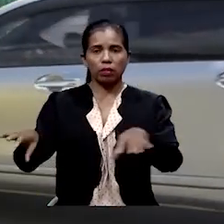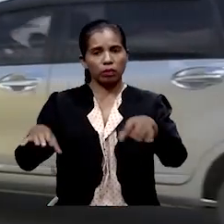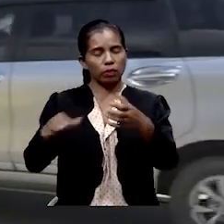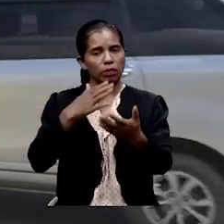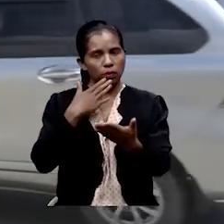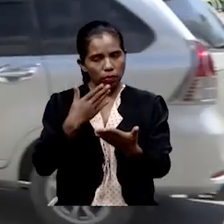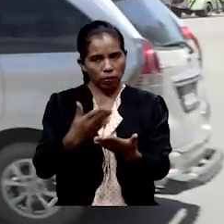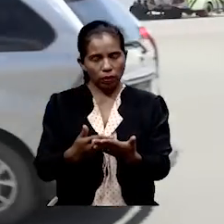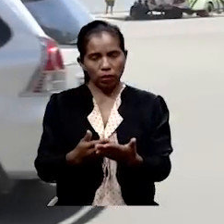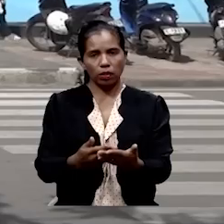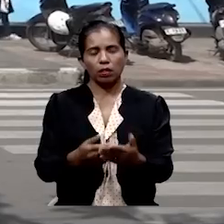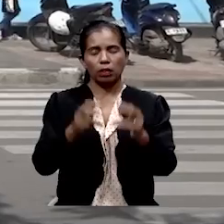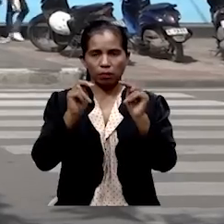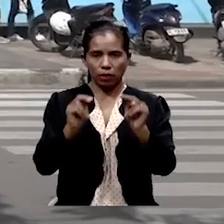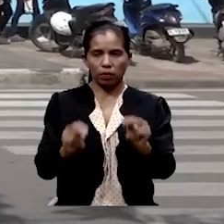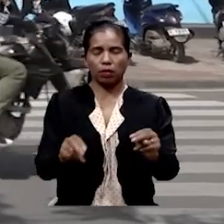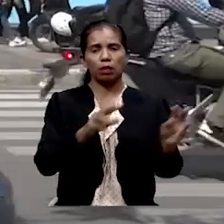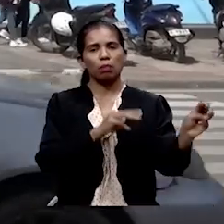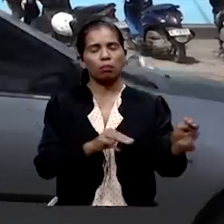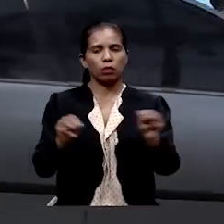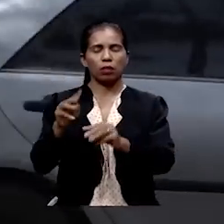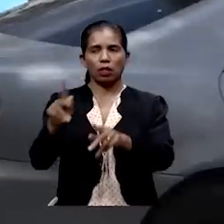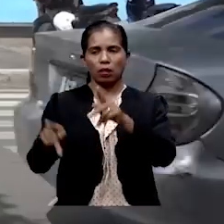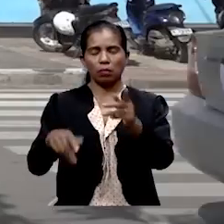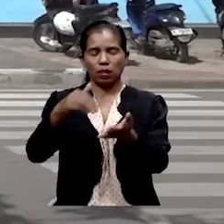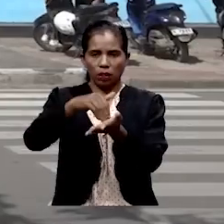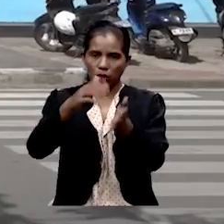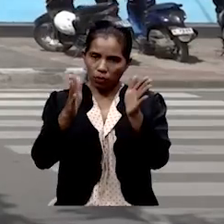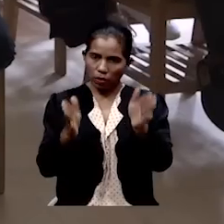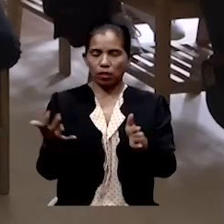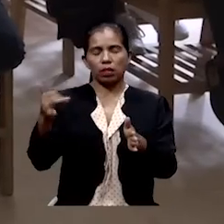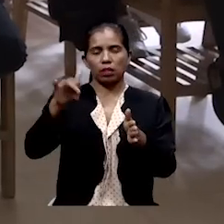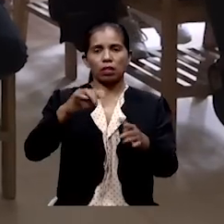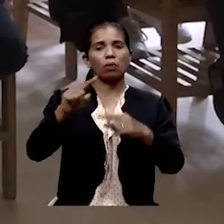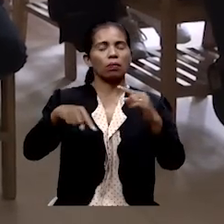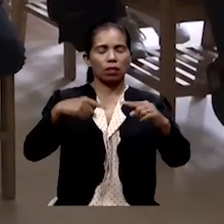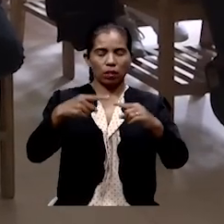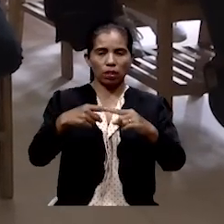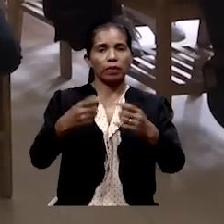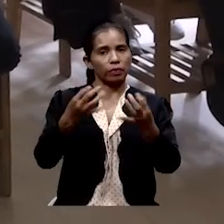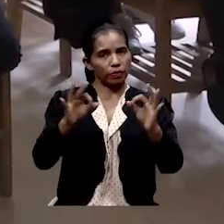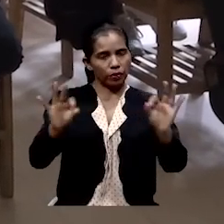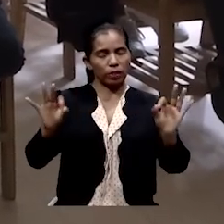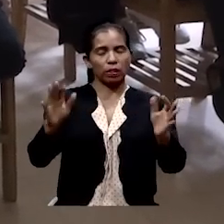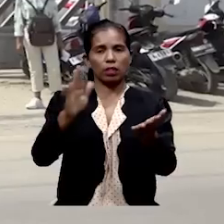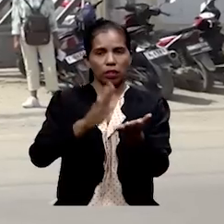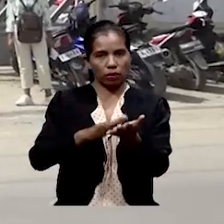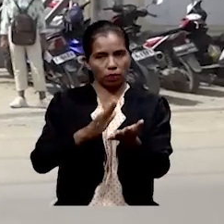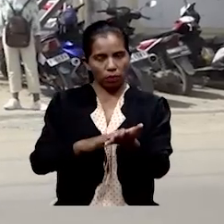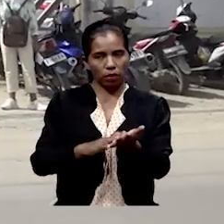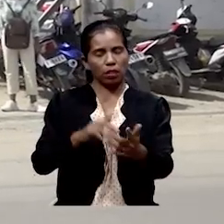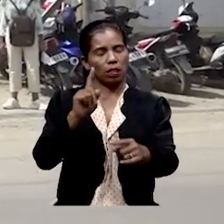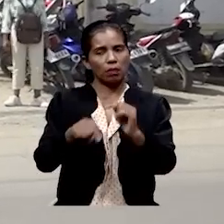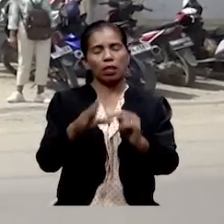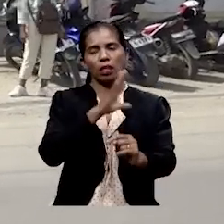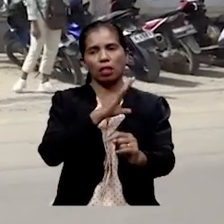necessidade, onde não é pela muda mentalidade estudante Sira, banheira remata estudo, lá pela rende campo